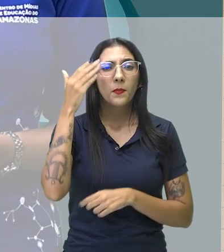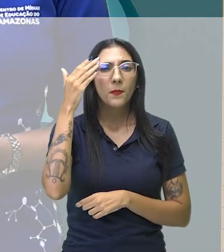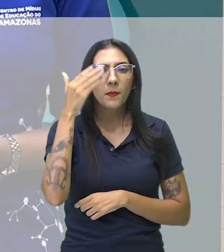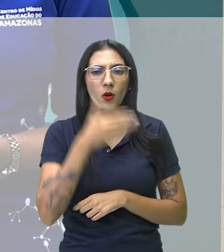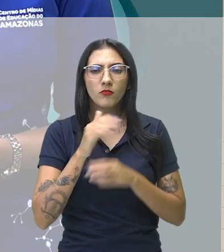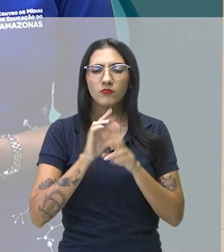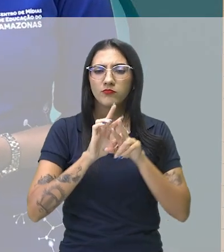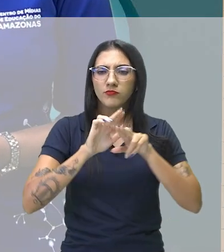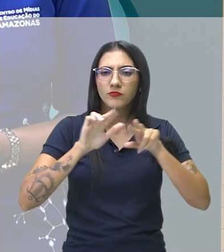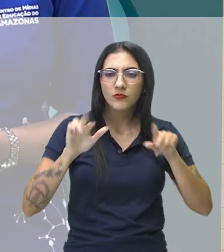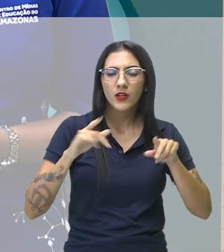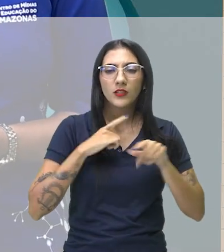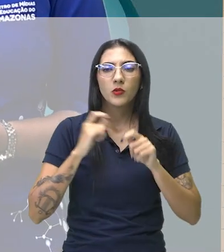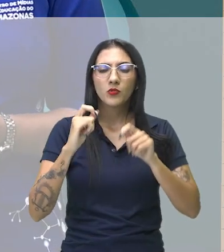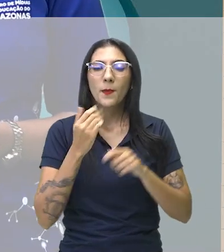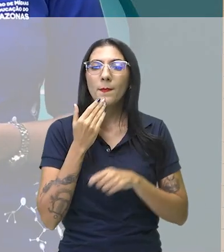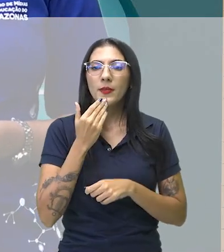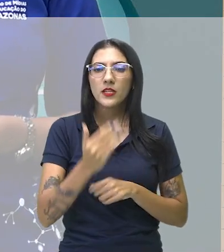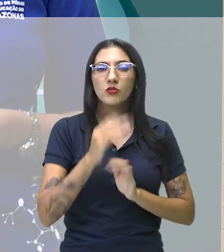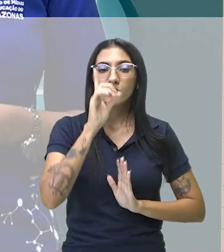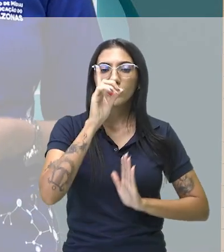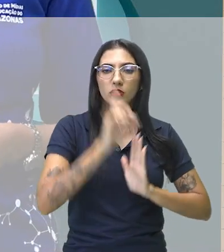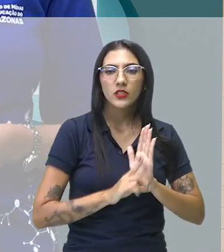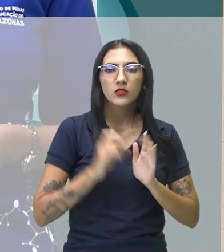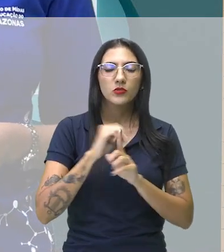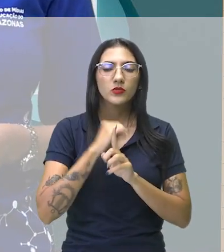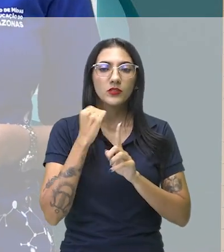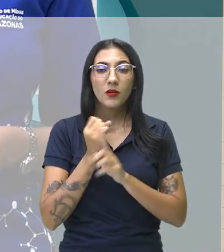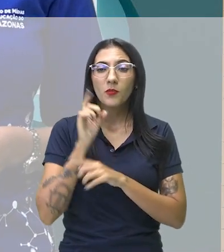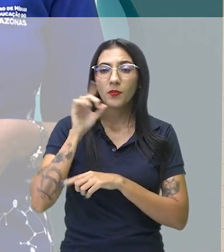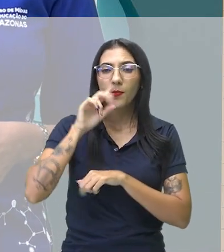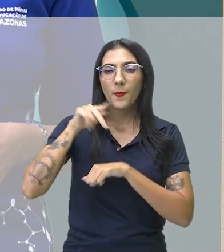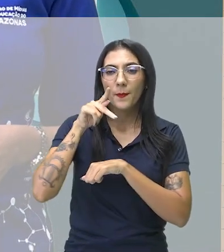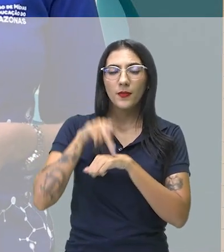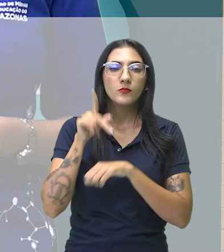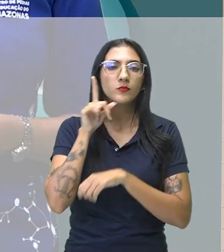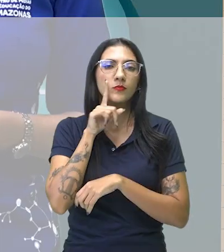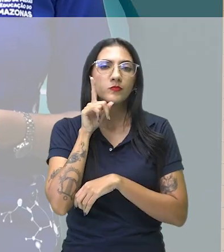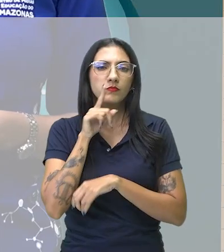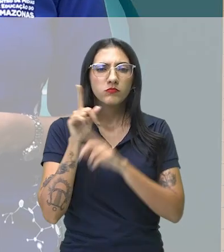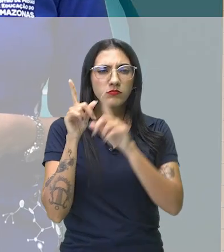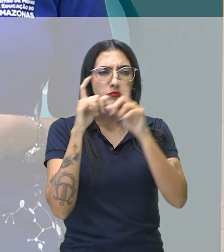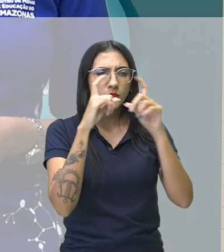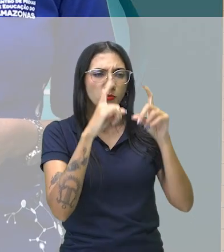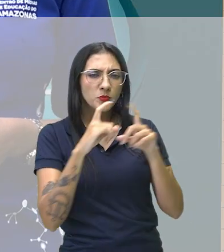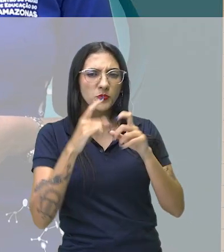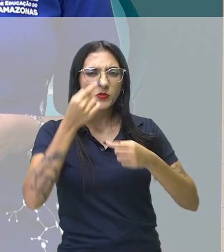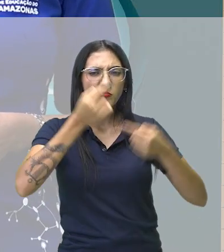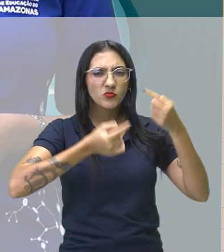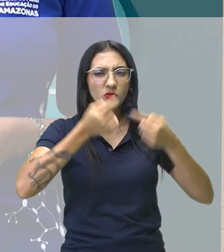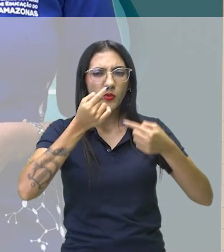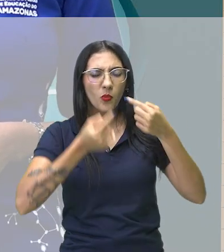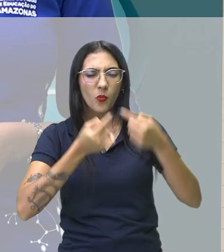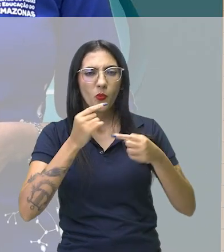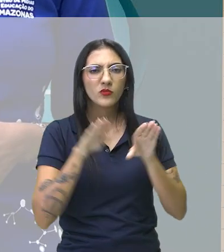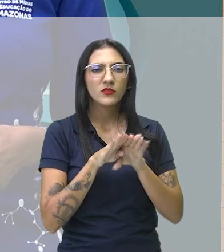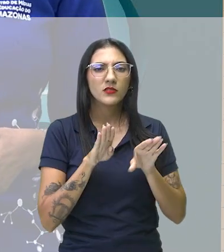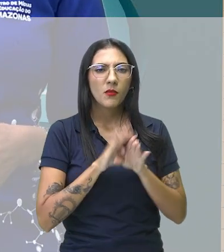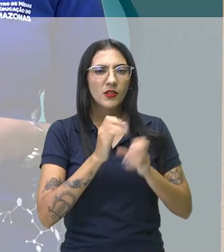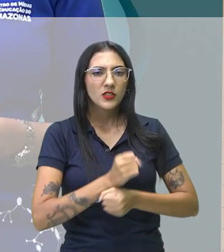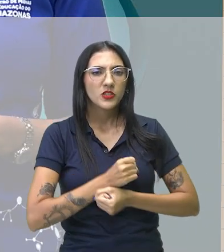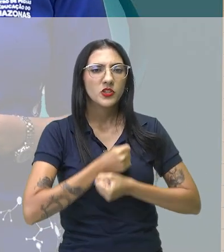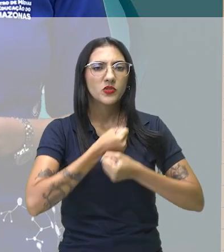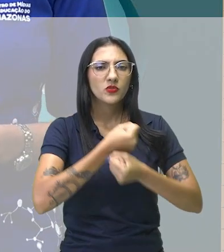o movimento pelos direitos civis dos Estados Unidos, capturando momentos de luta e